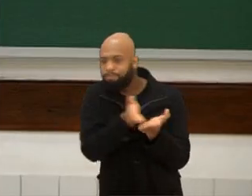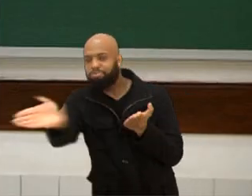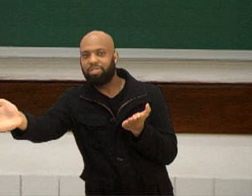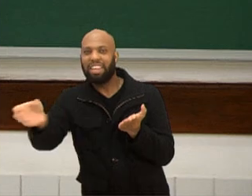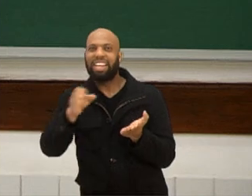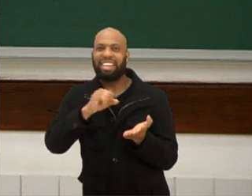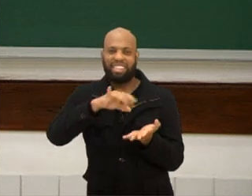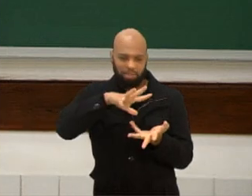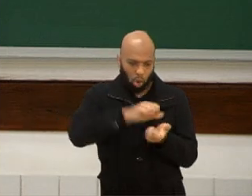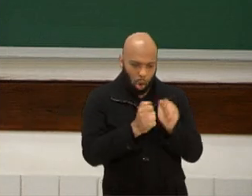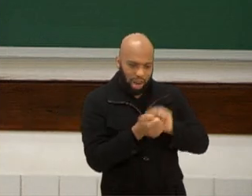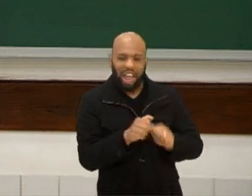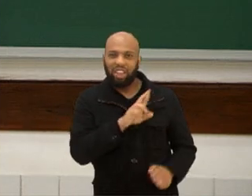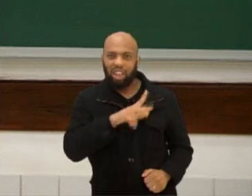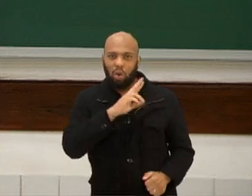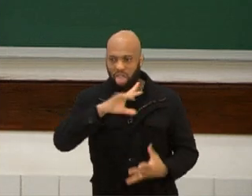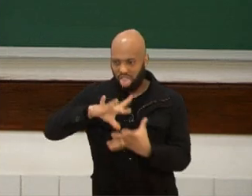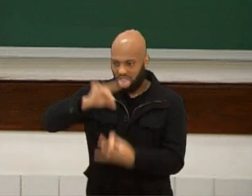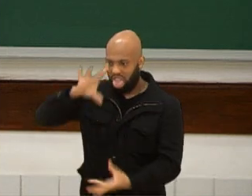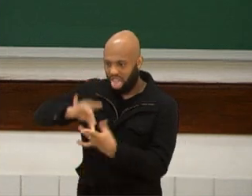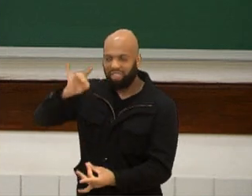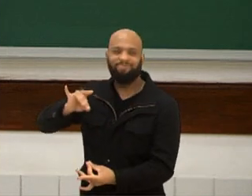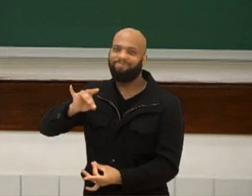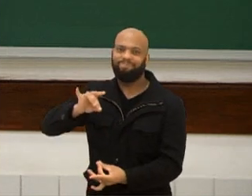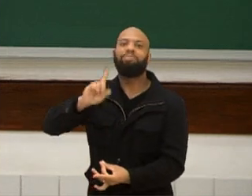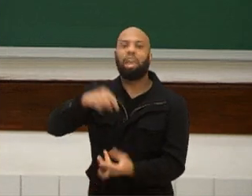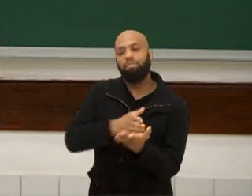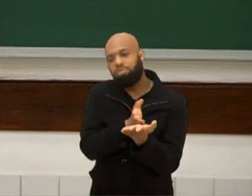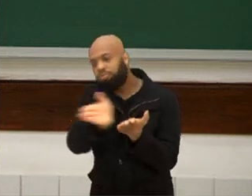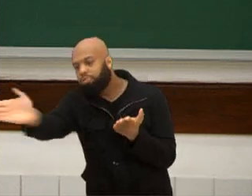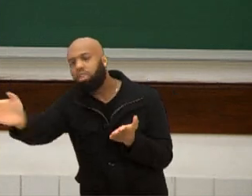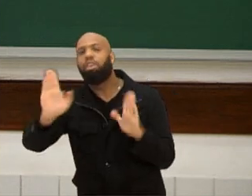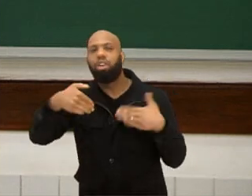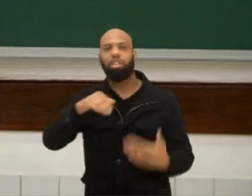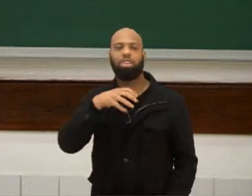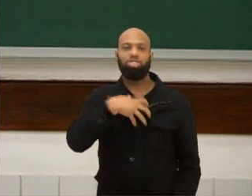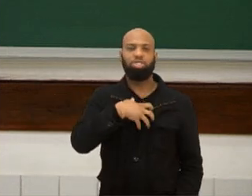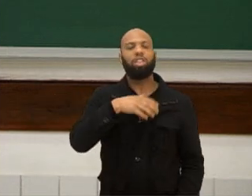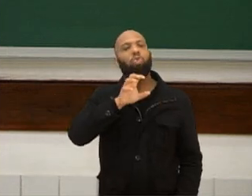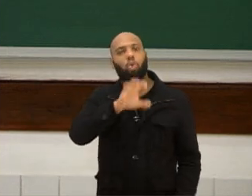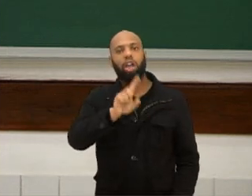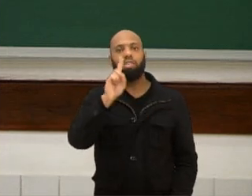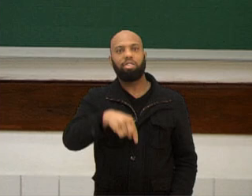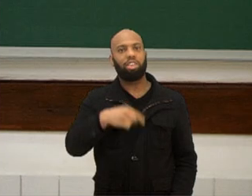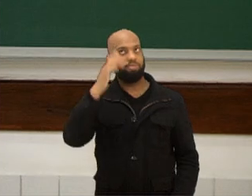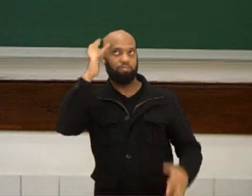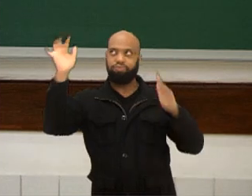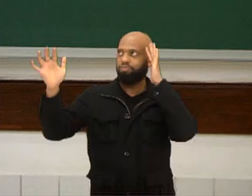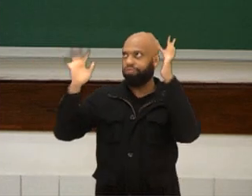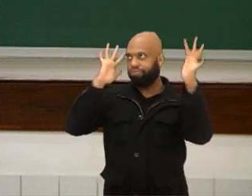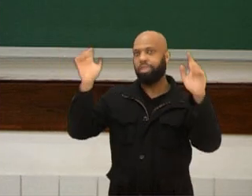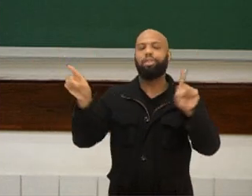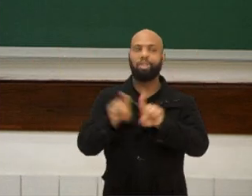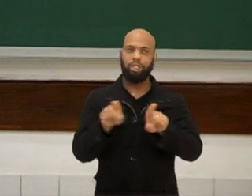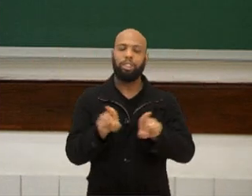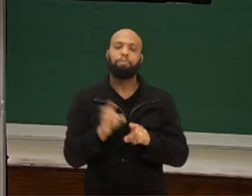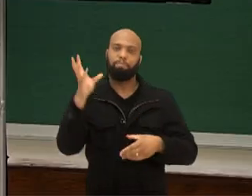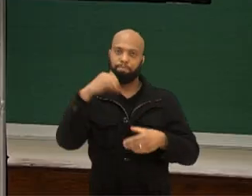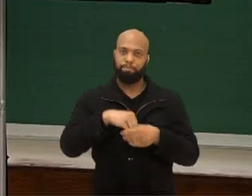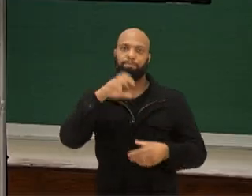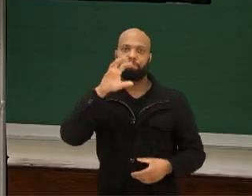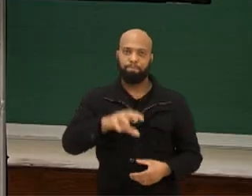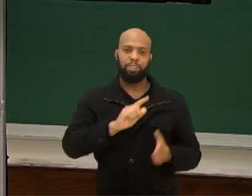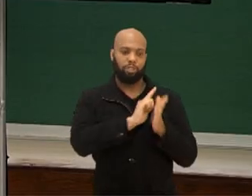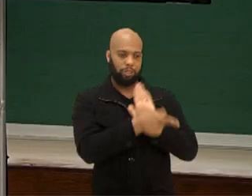tangibilidade, ou seja, a gente não consegue ali pegar, segurar. Então, tudo que foge é ali considerado fantasia dentro